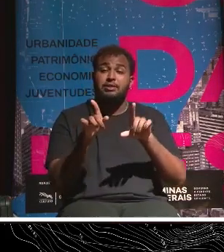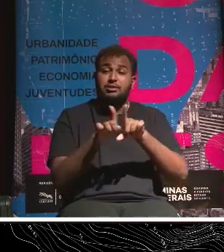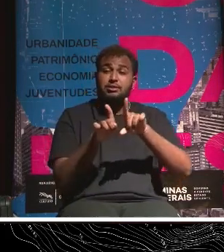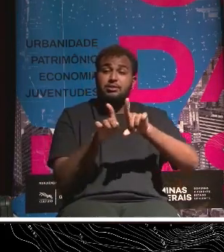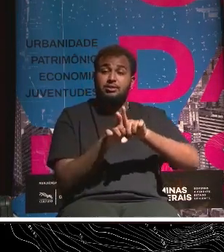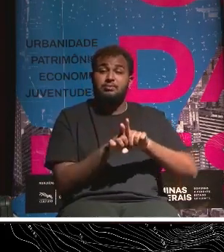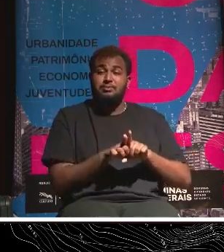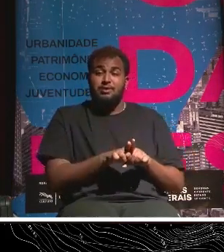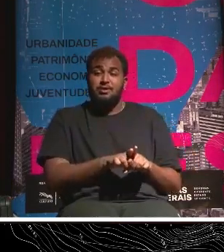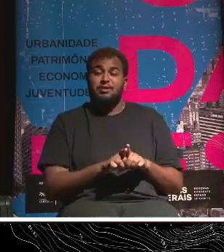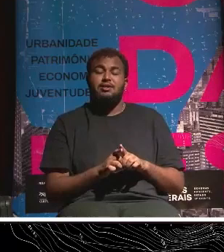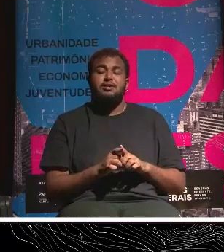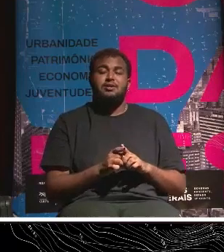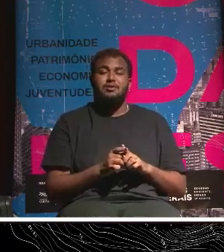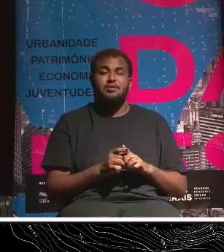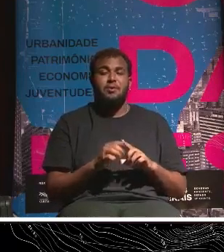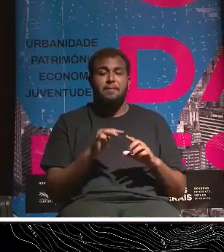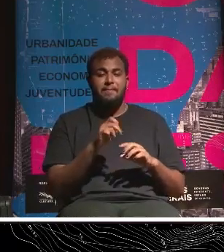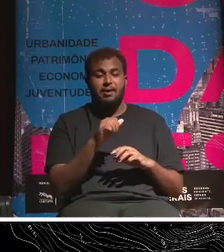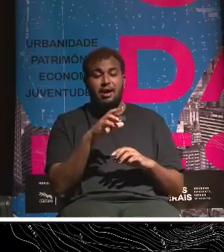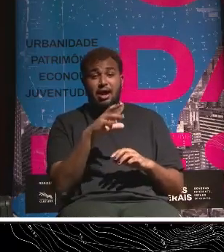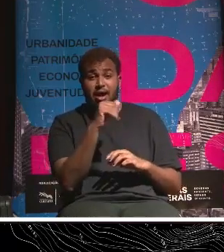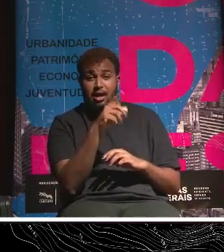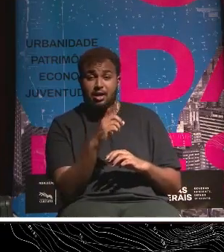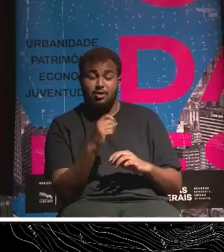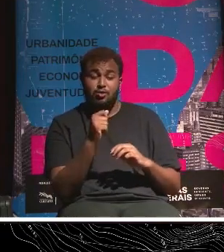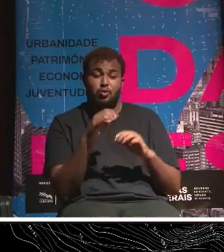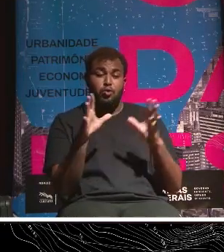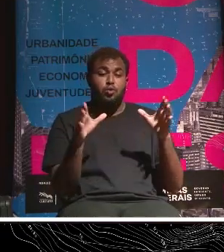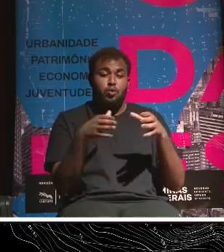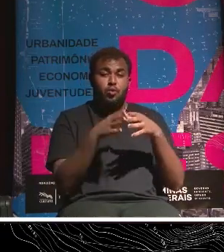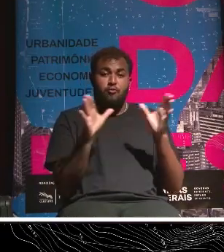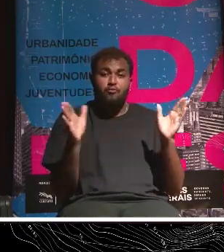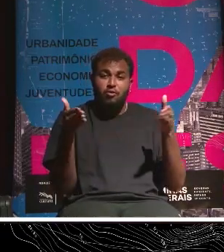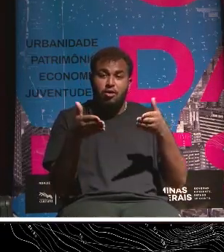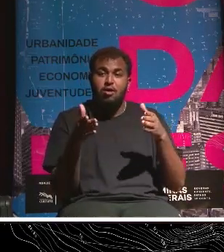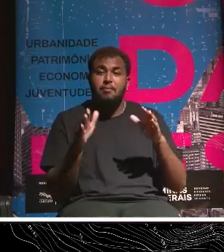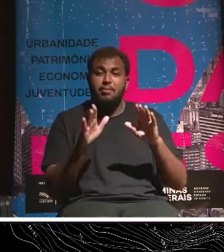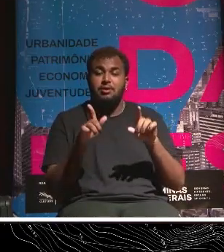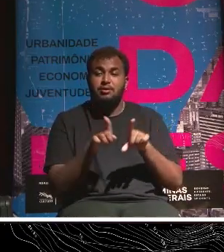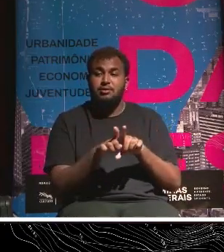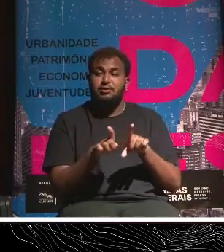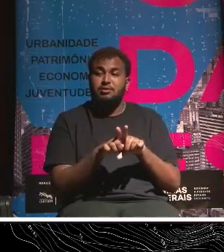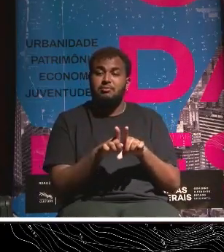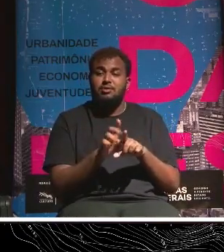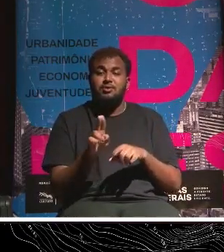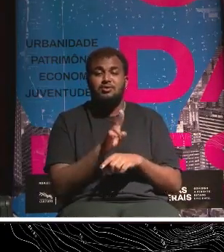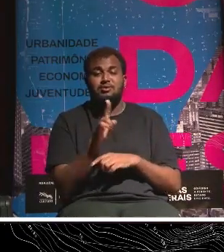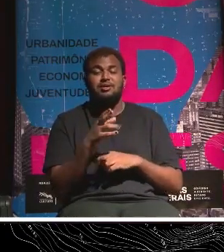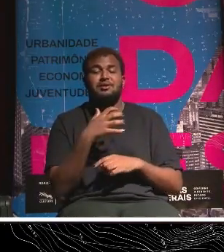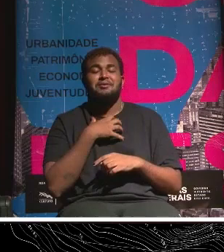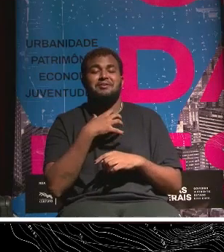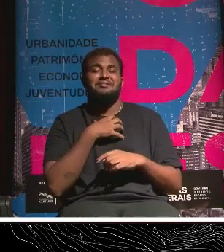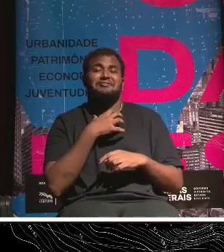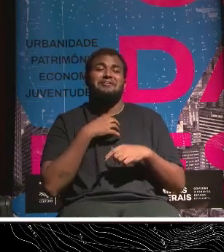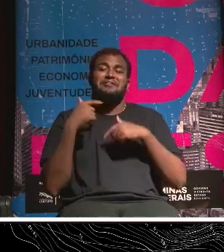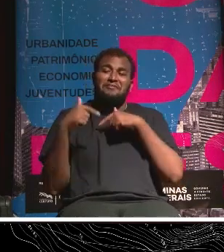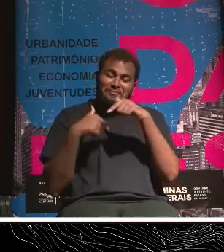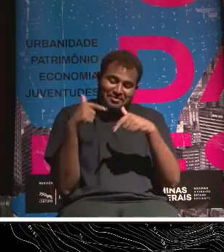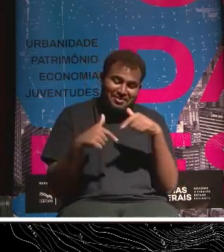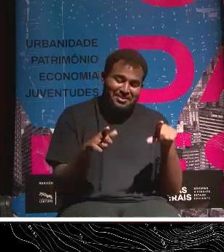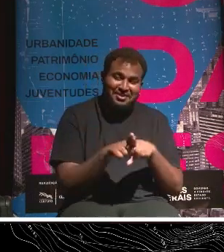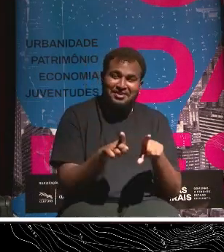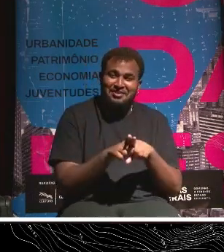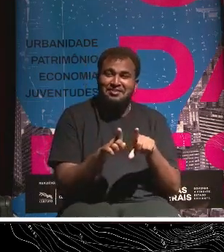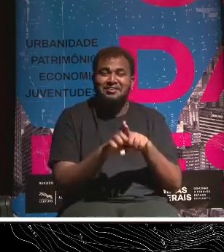ela é do mercado, que são, por exemplo, o grupo focal. Grupos focais está sendo utilizado como métodos para trabalho dentro das